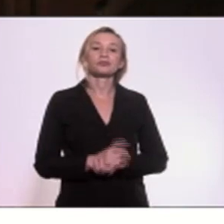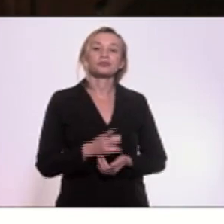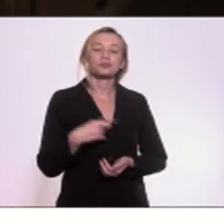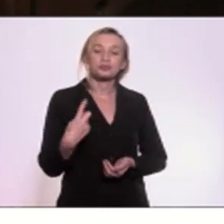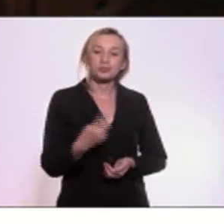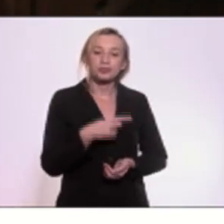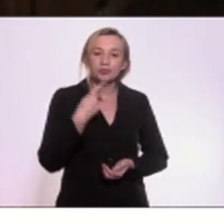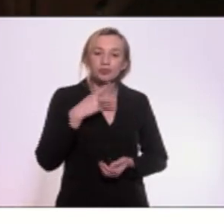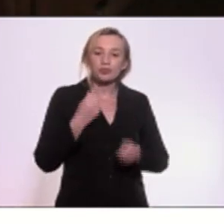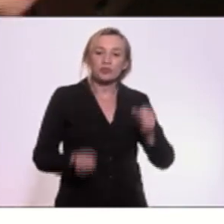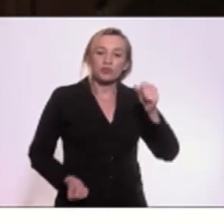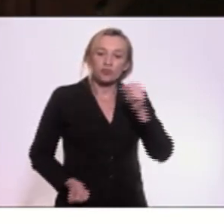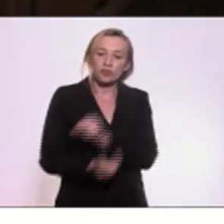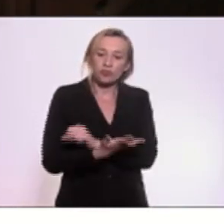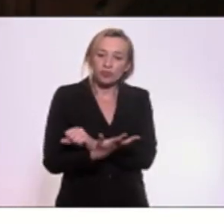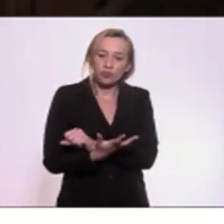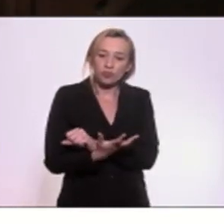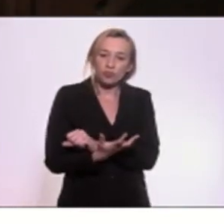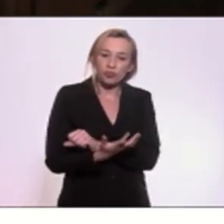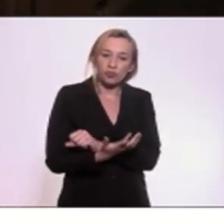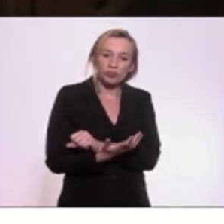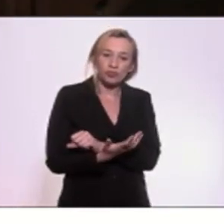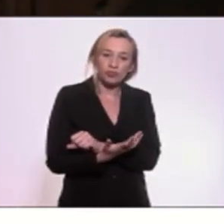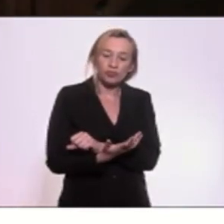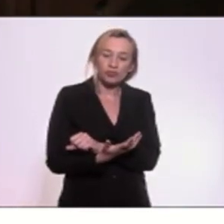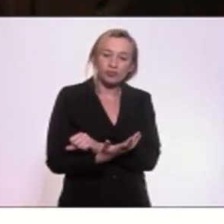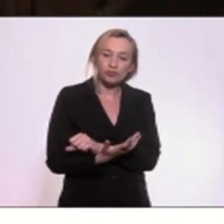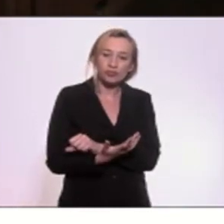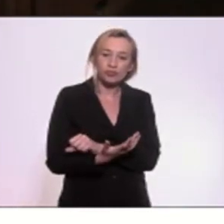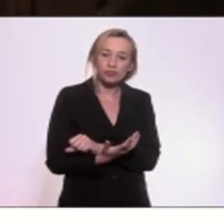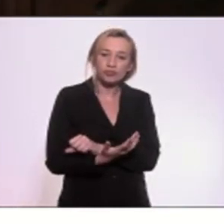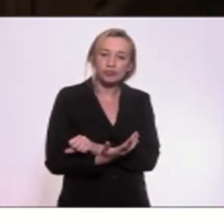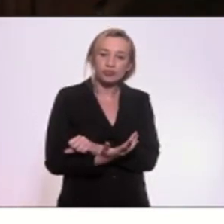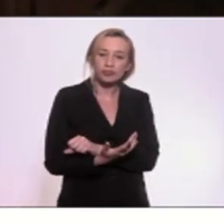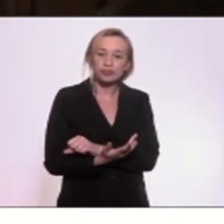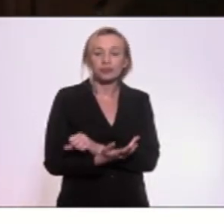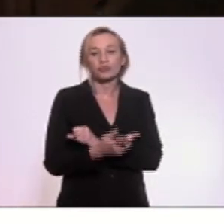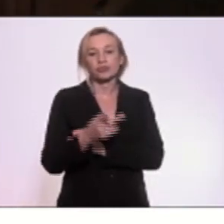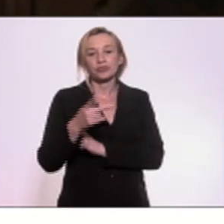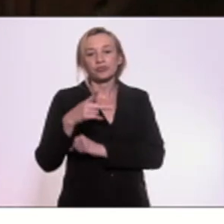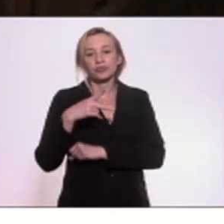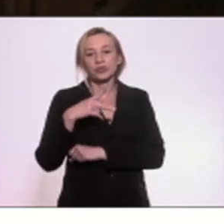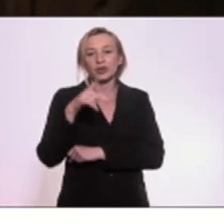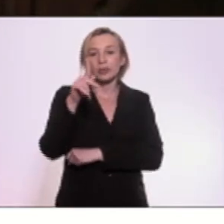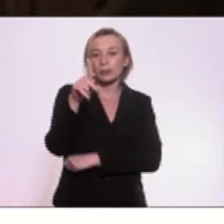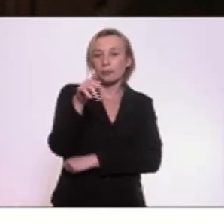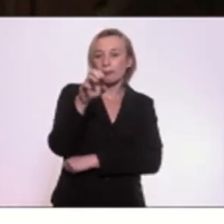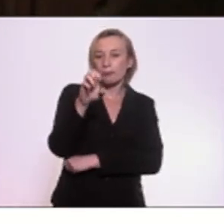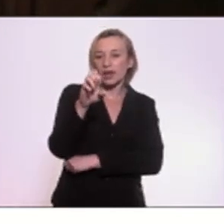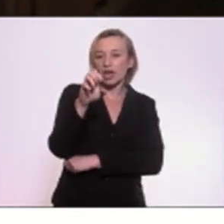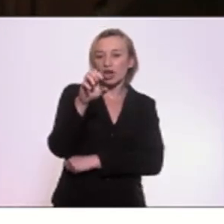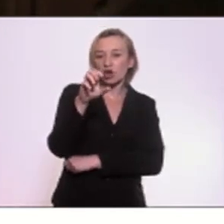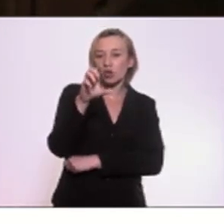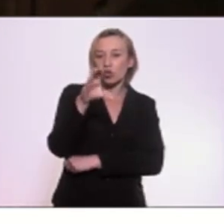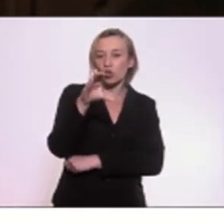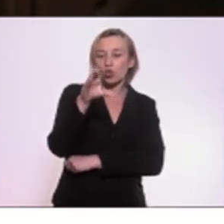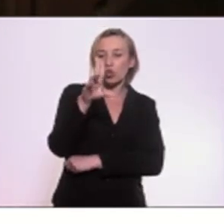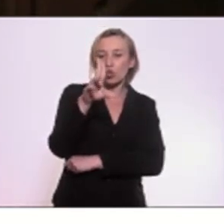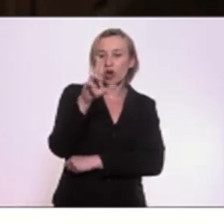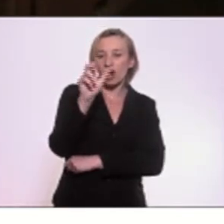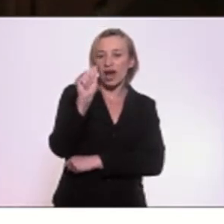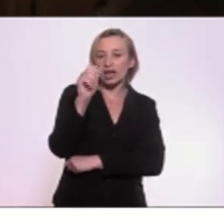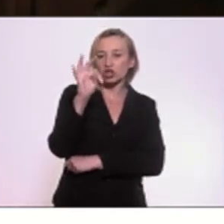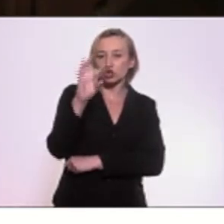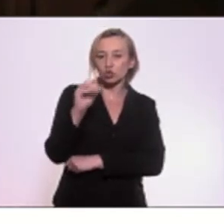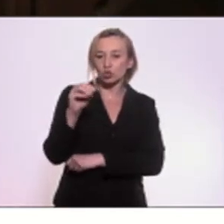de corrupção, quando o cara fala assim do crime de peculato, está aí